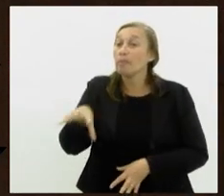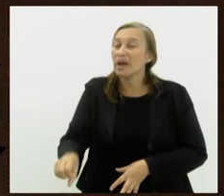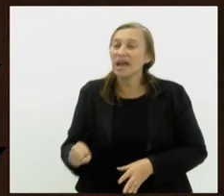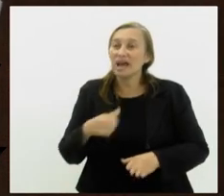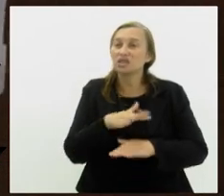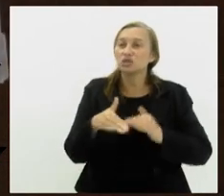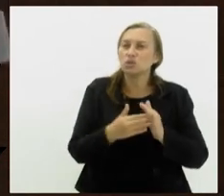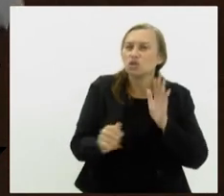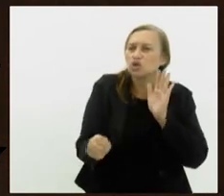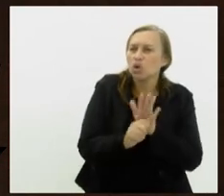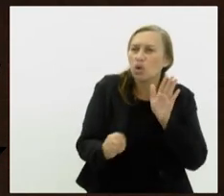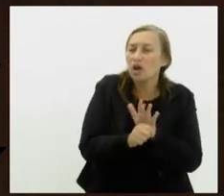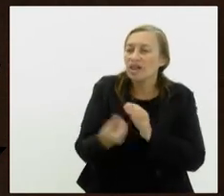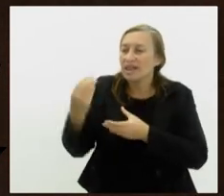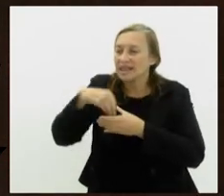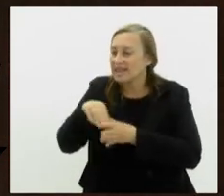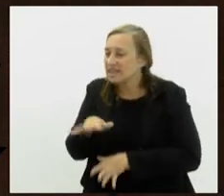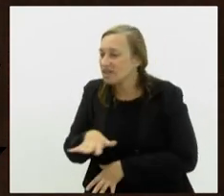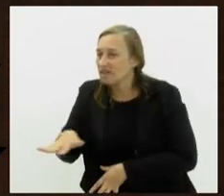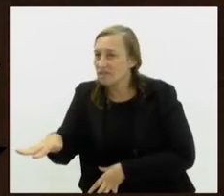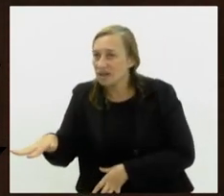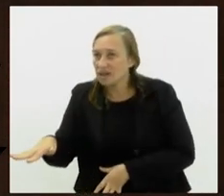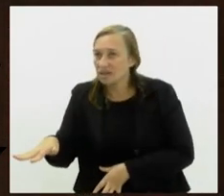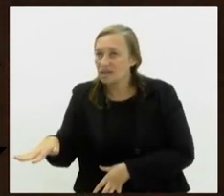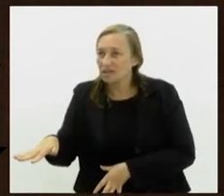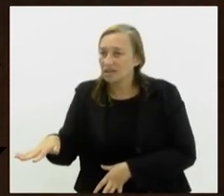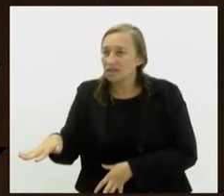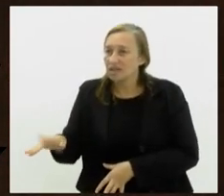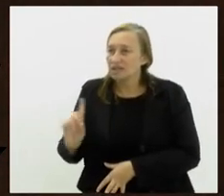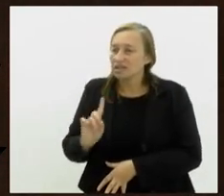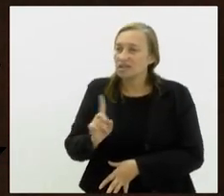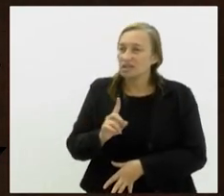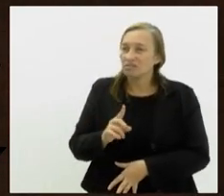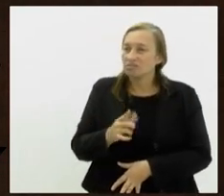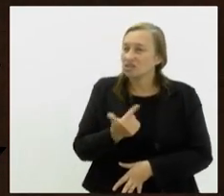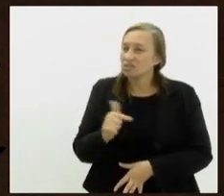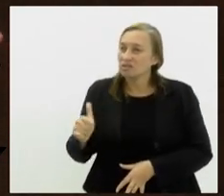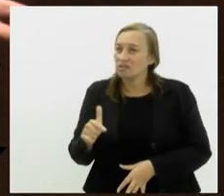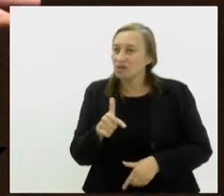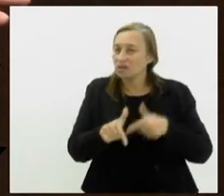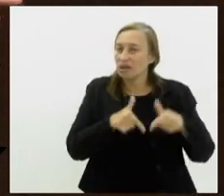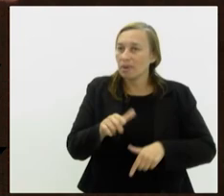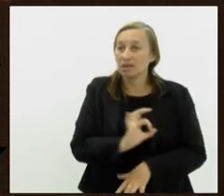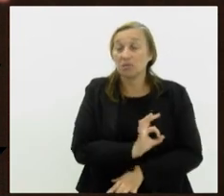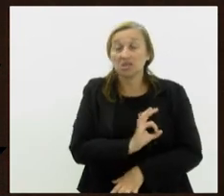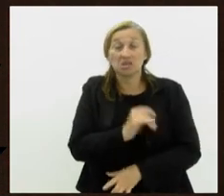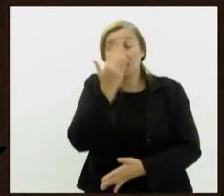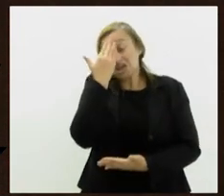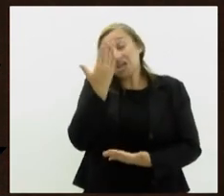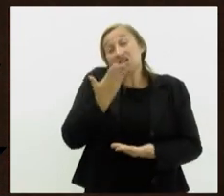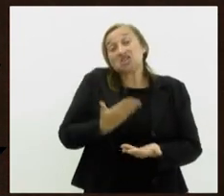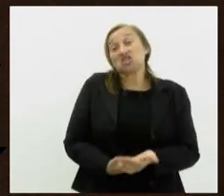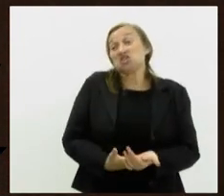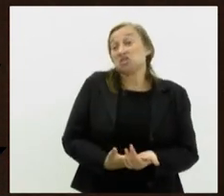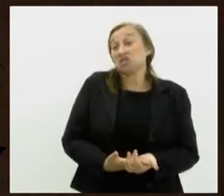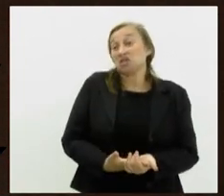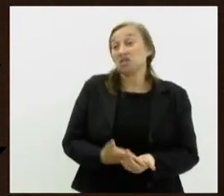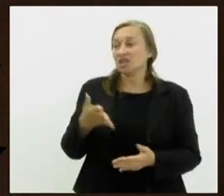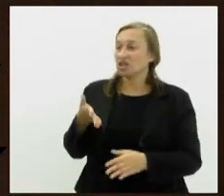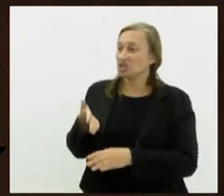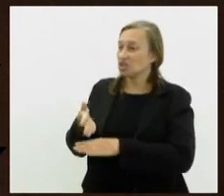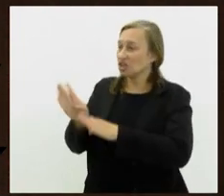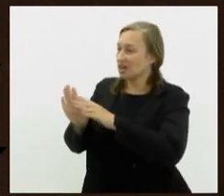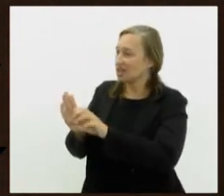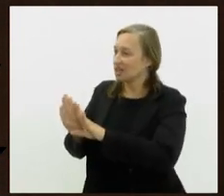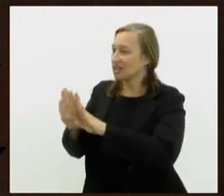a droga que está dentro da comunidade sem fazer a operação? Creio que deve ser chegar na porta